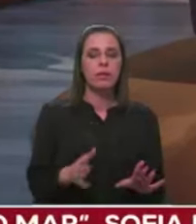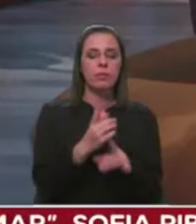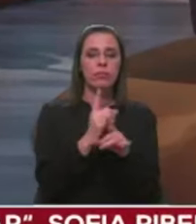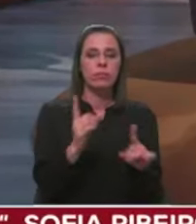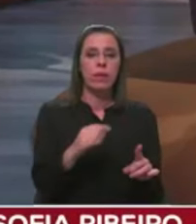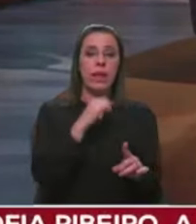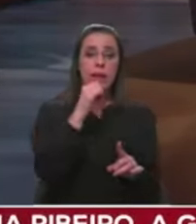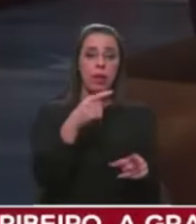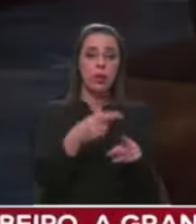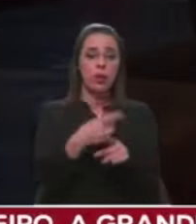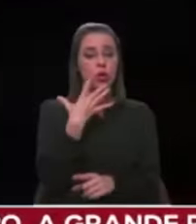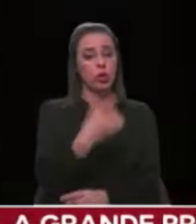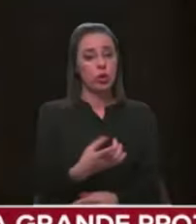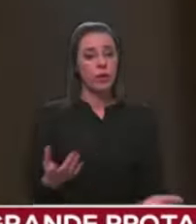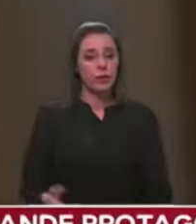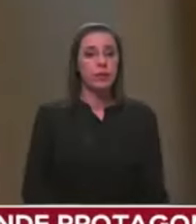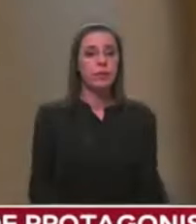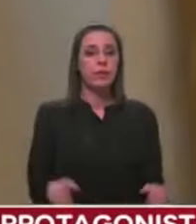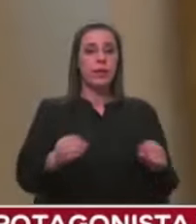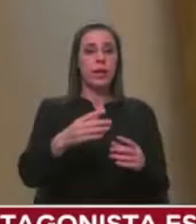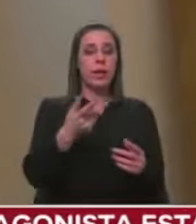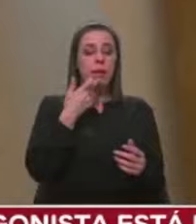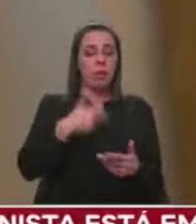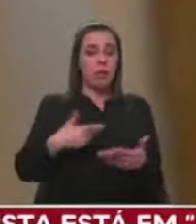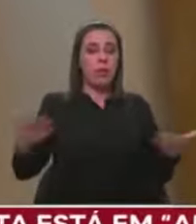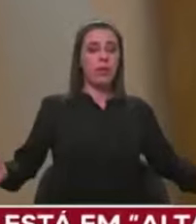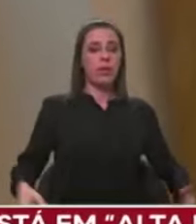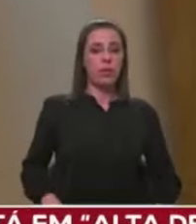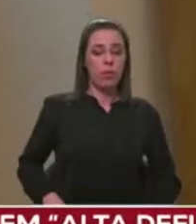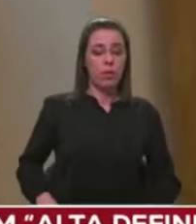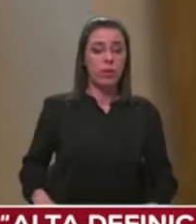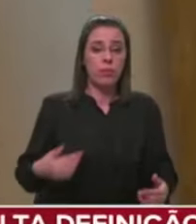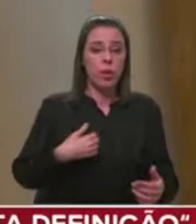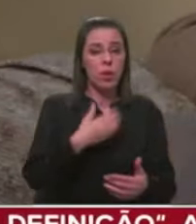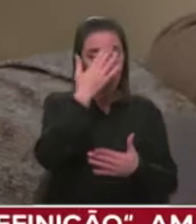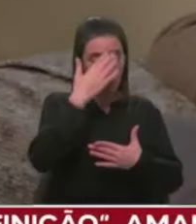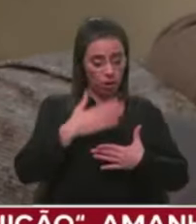porque normalmente eu discutia sozinho. Porque ninguém me dava resposta, porque